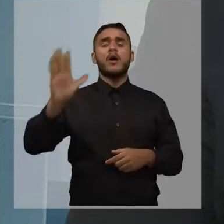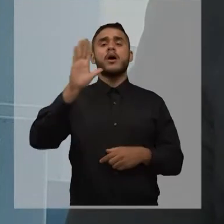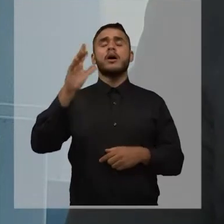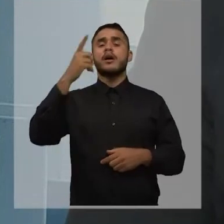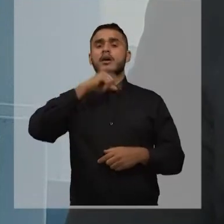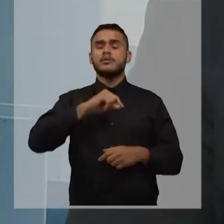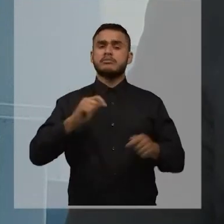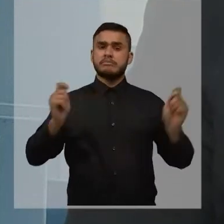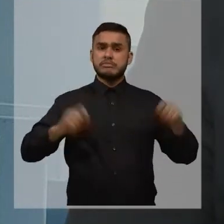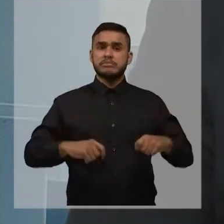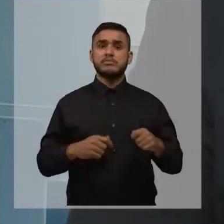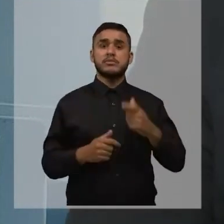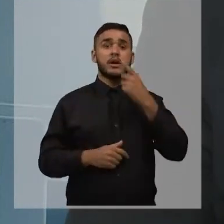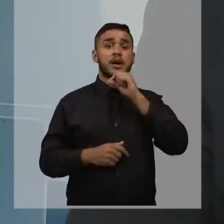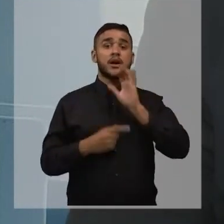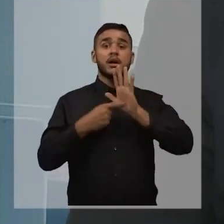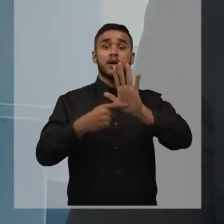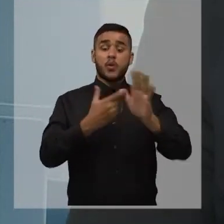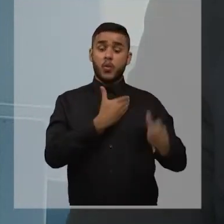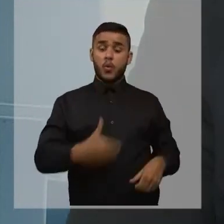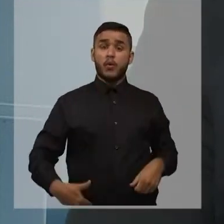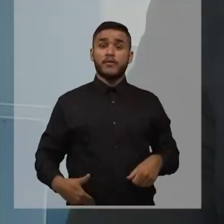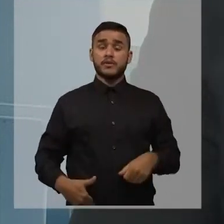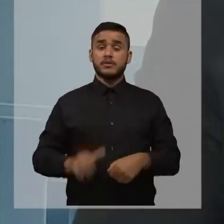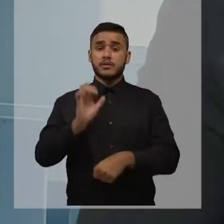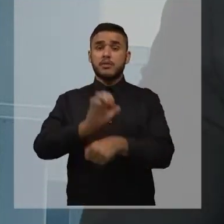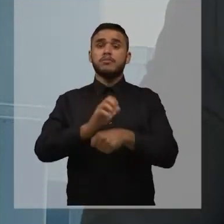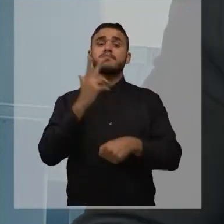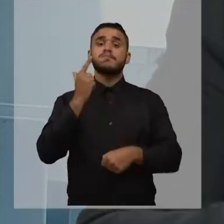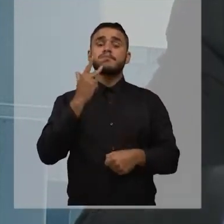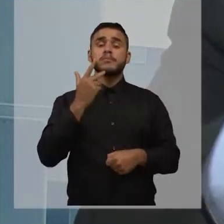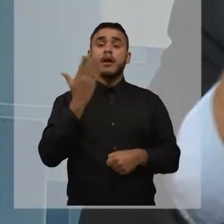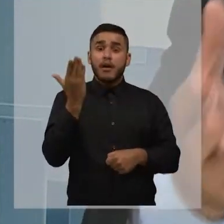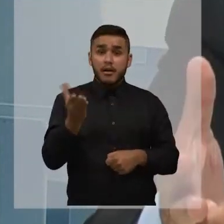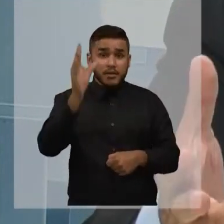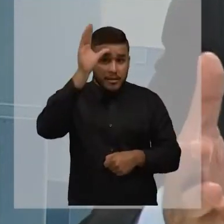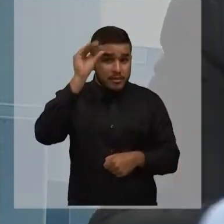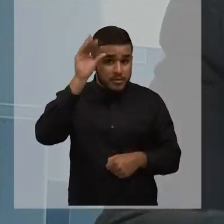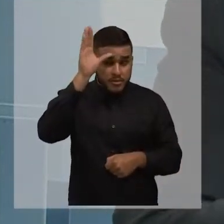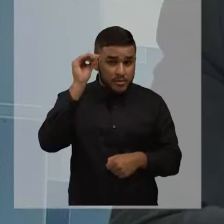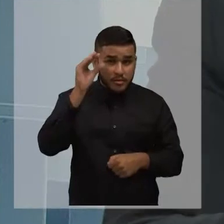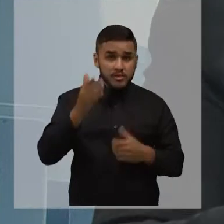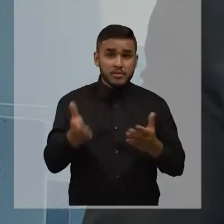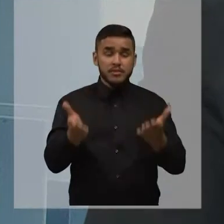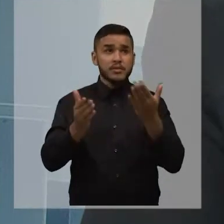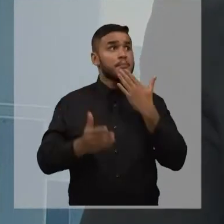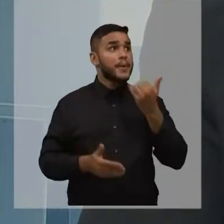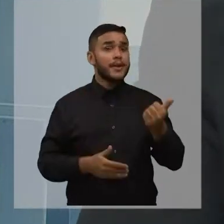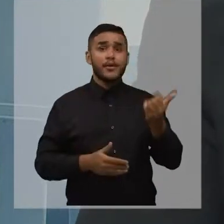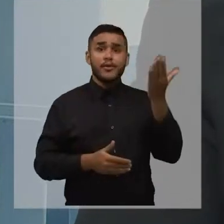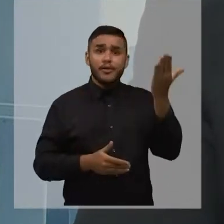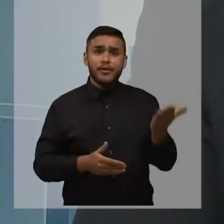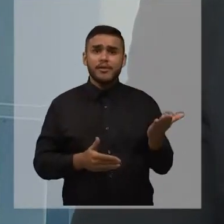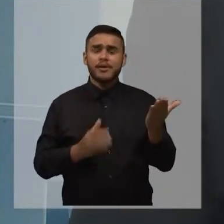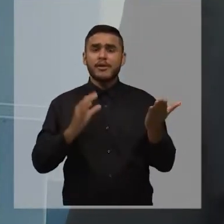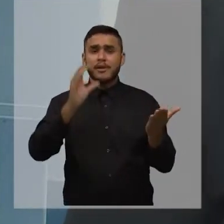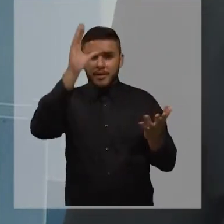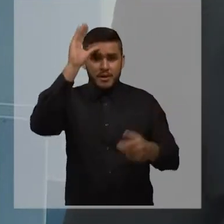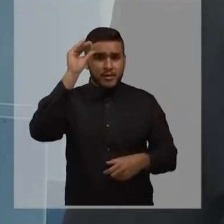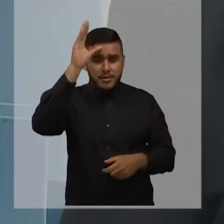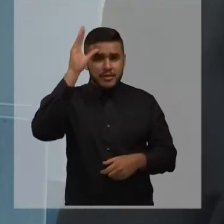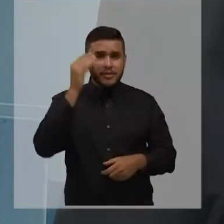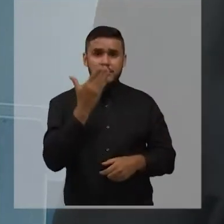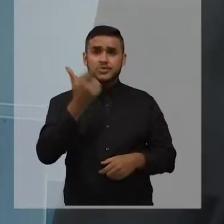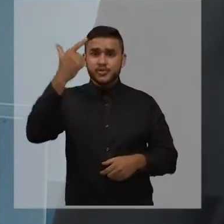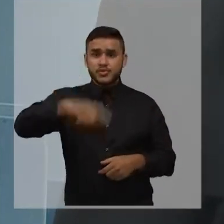tem o que falar, o que mostrar, é o governador do Ceará, cara. Vocês querem mostrar um PT diferente? Leva o governador do Ceará. O governador do Ceará